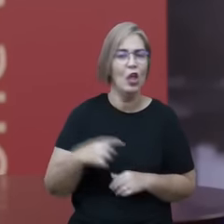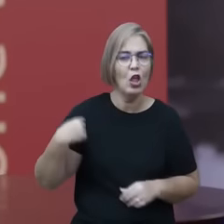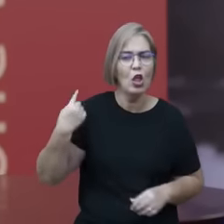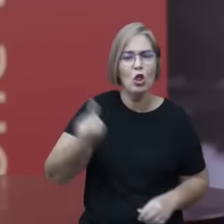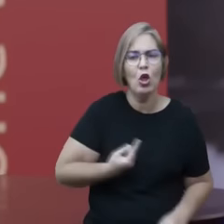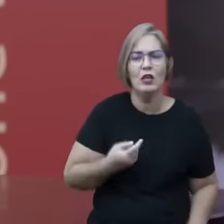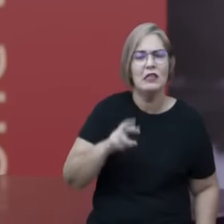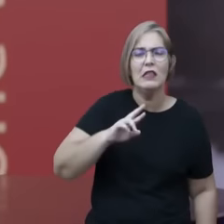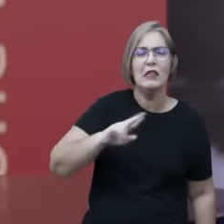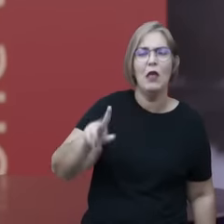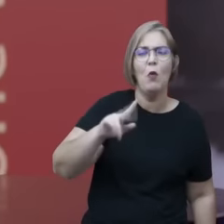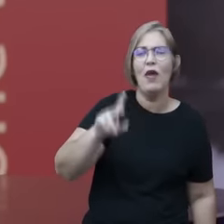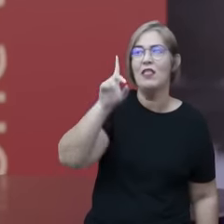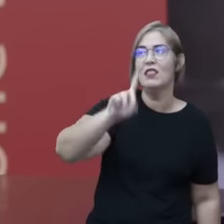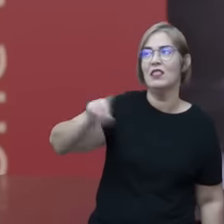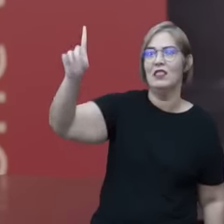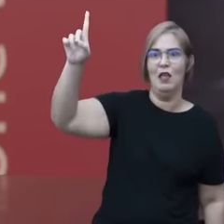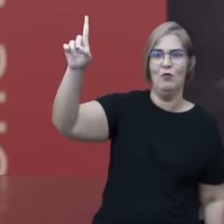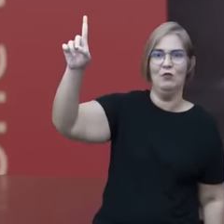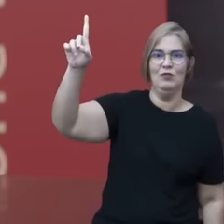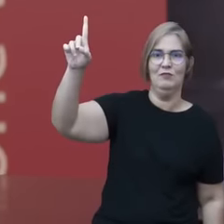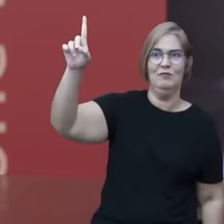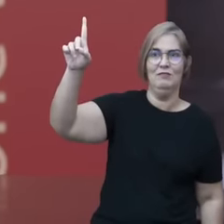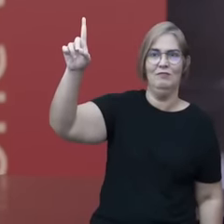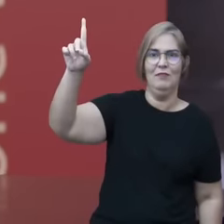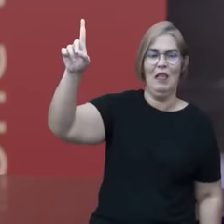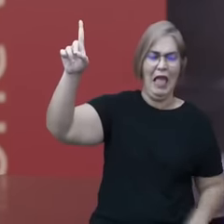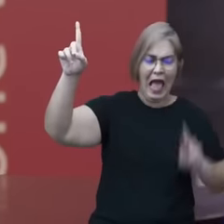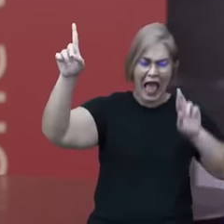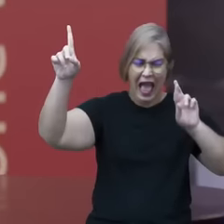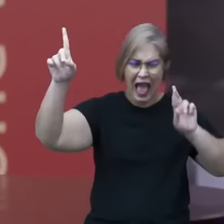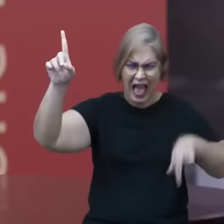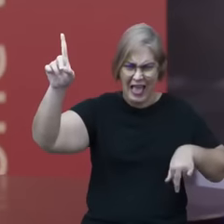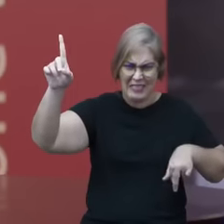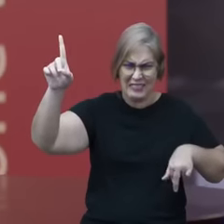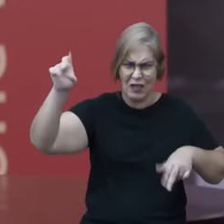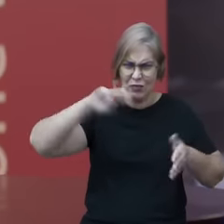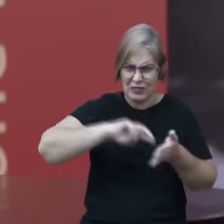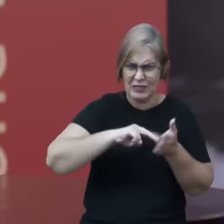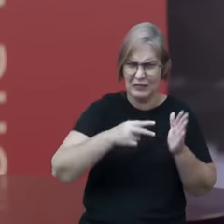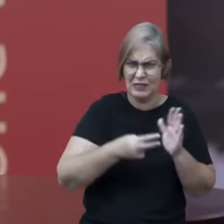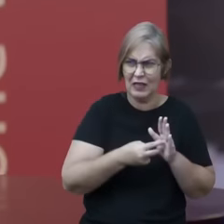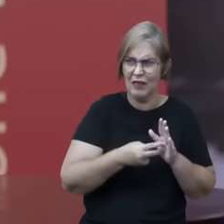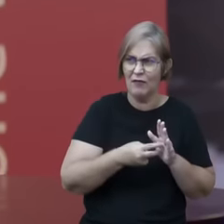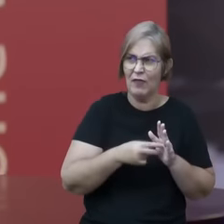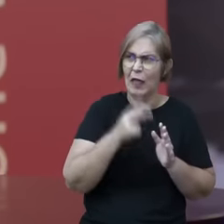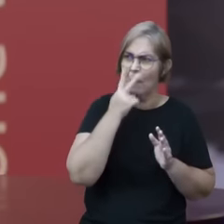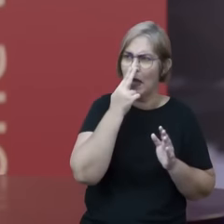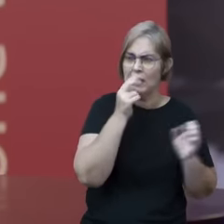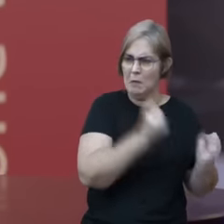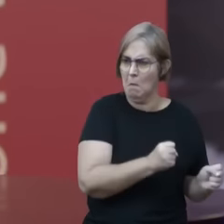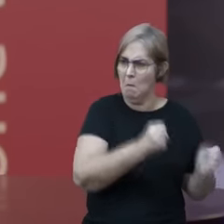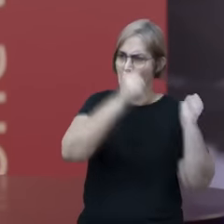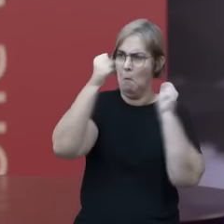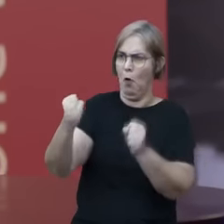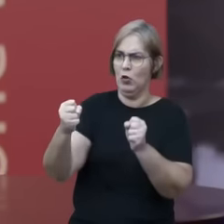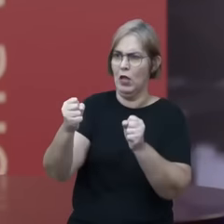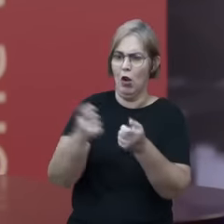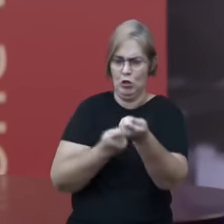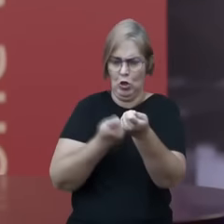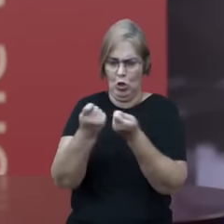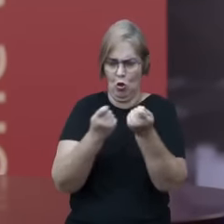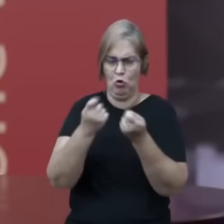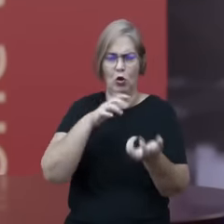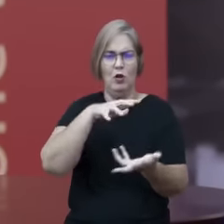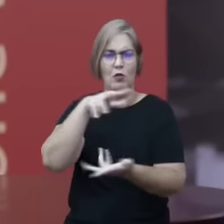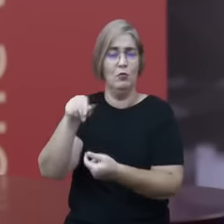E não é que a razão terá uma pretensão eh onipotente de ordenar o mundo e conferir todo sentido, mas